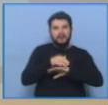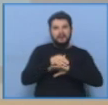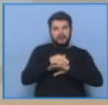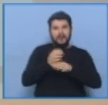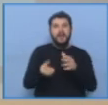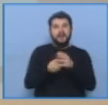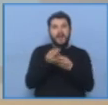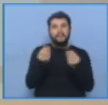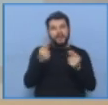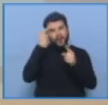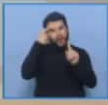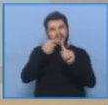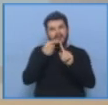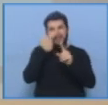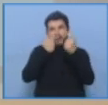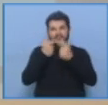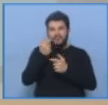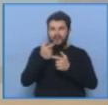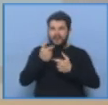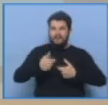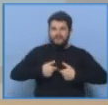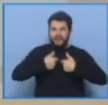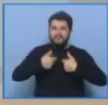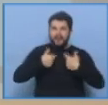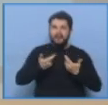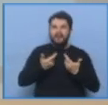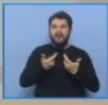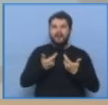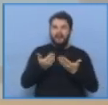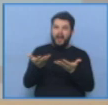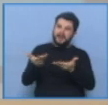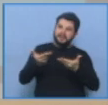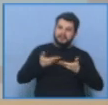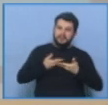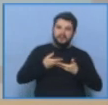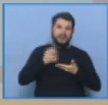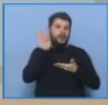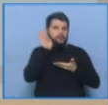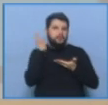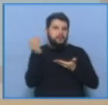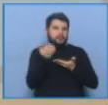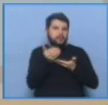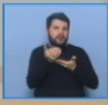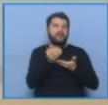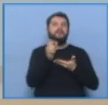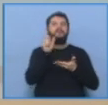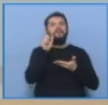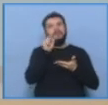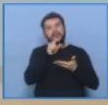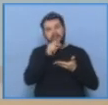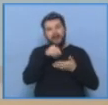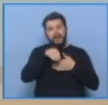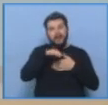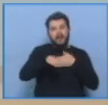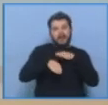criar condições para que as vítimas possam ser acolhidas, possam ser escutadas e que se possa caminhar